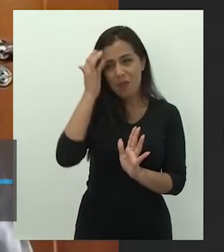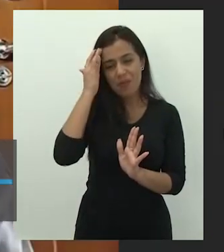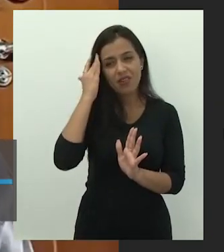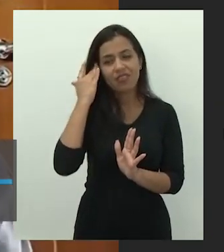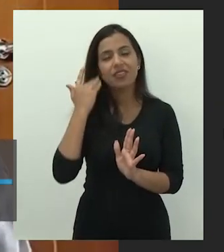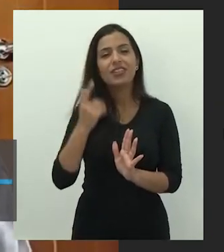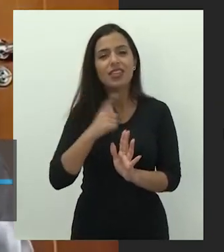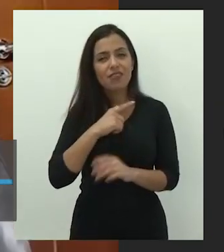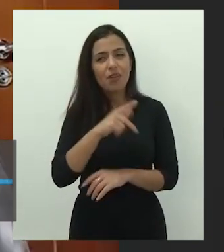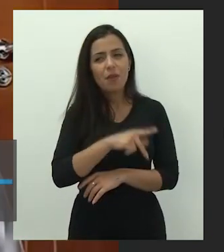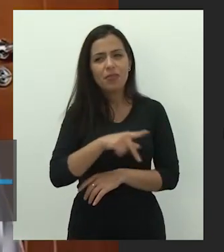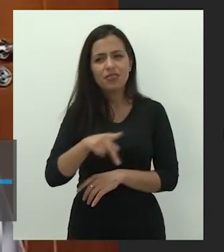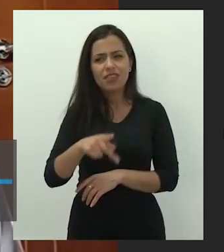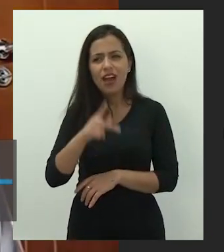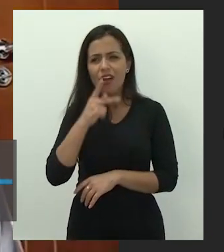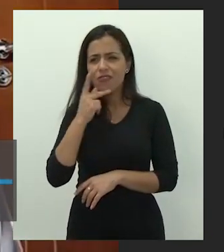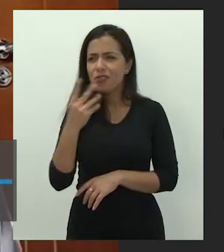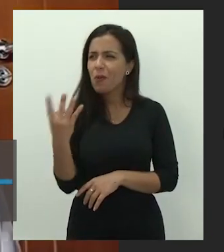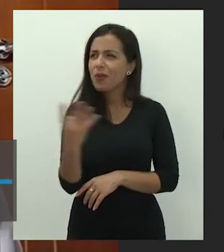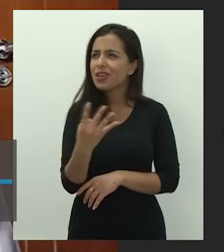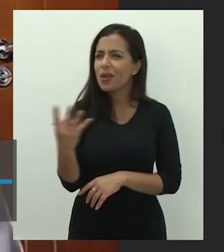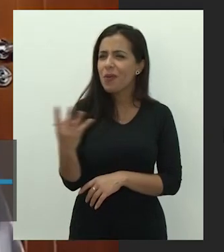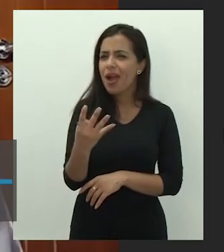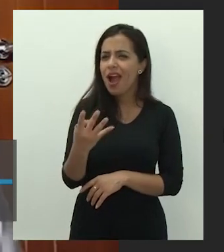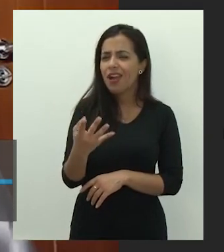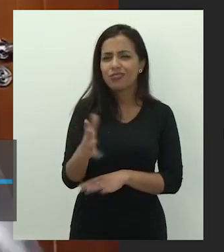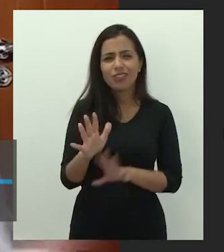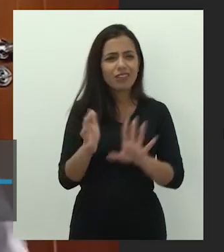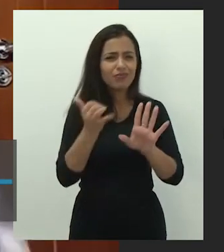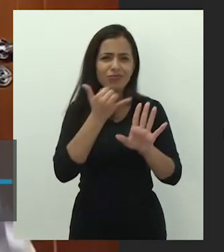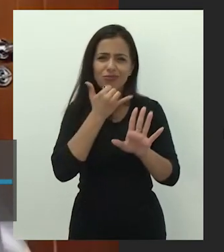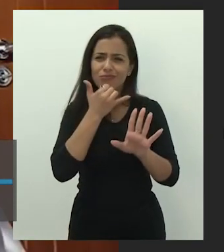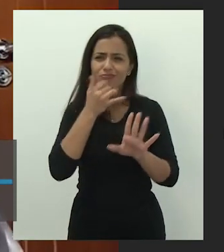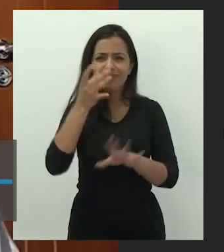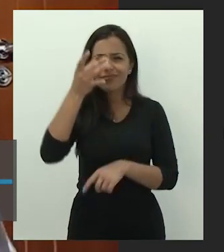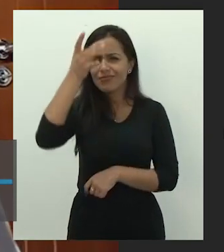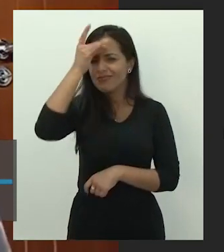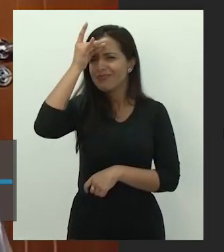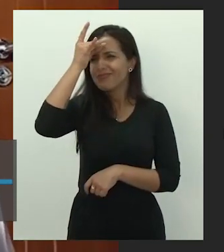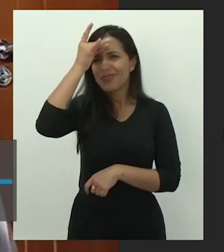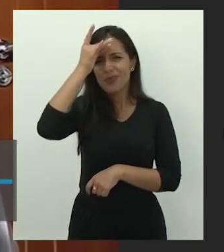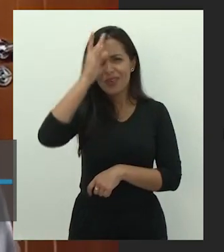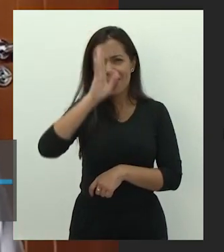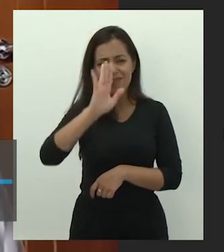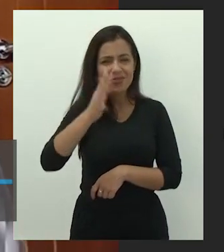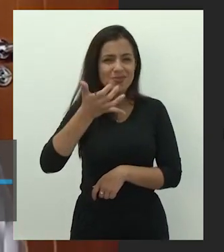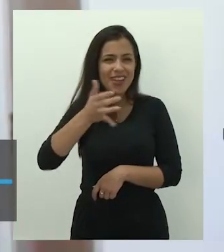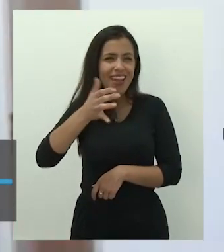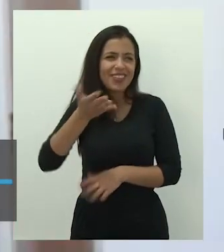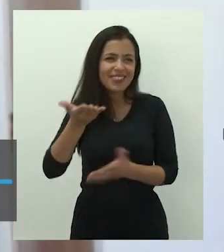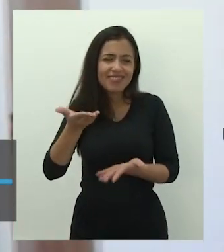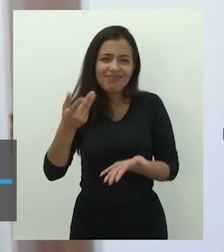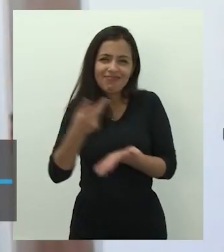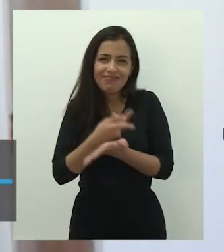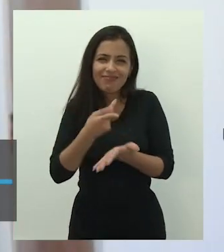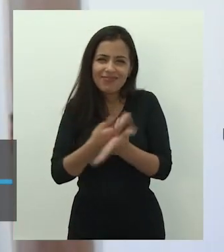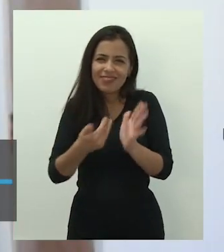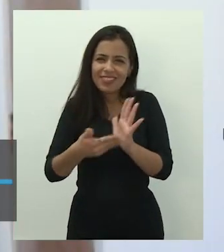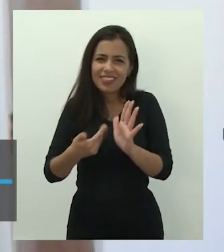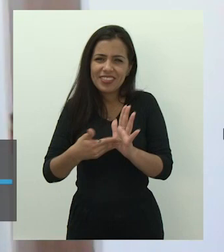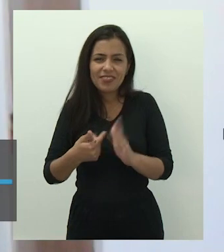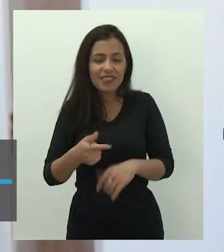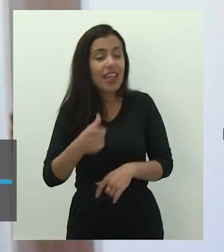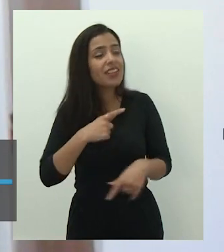Uma professora aqui falou 44. Gente, desculpa aí, eu não quis errar a página, não. Tem um